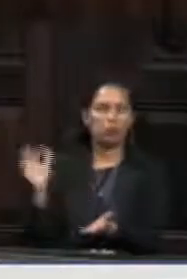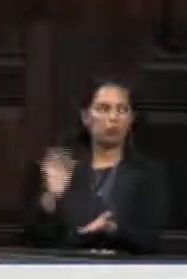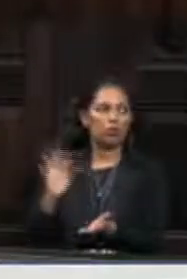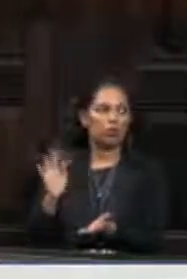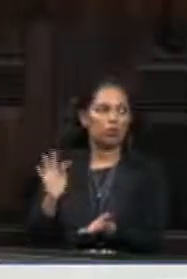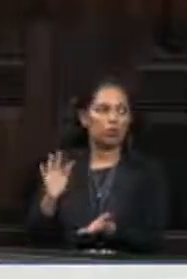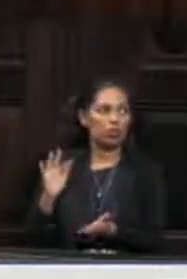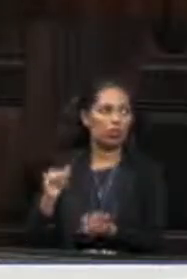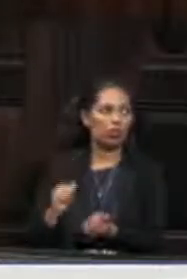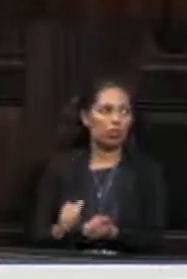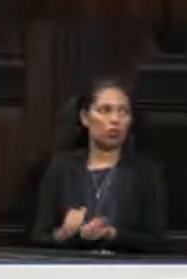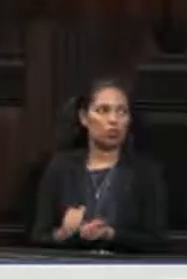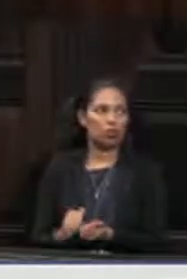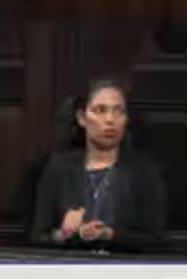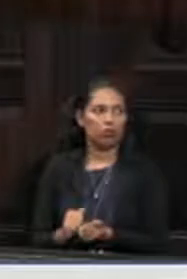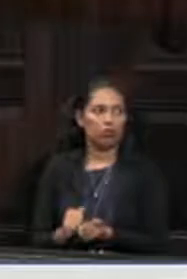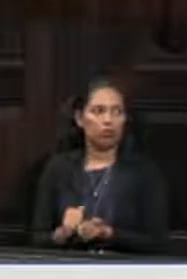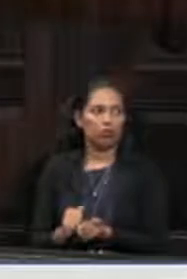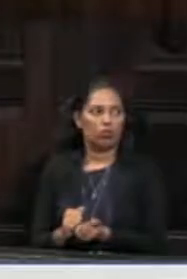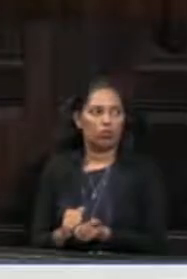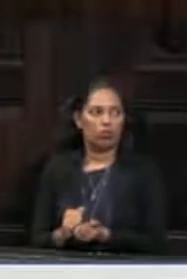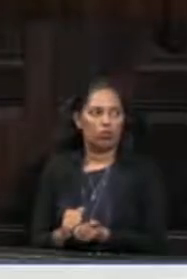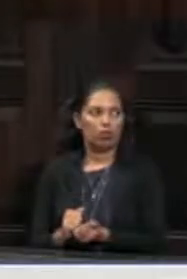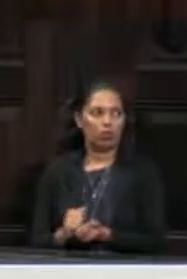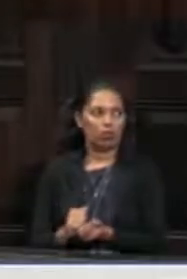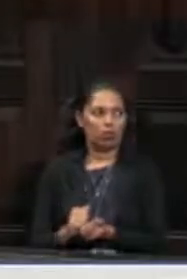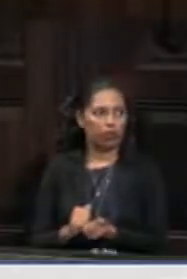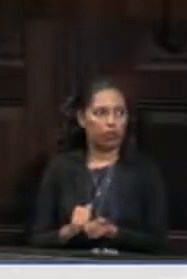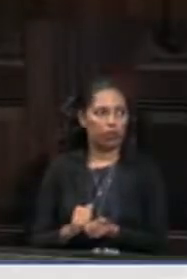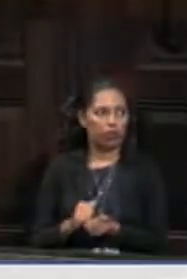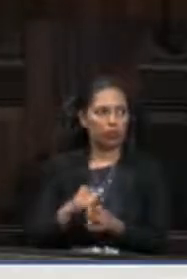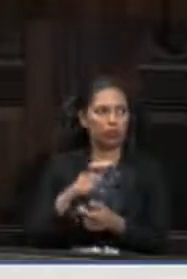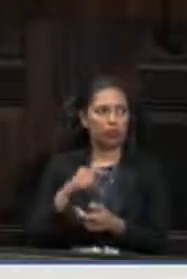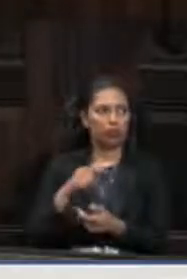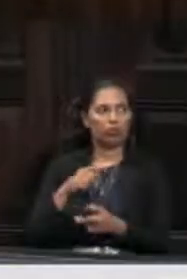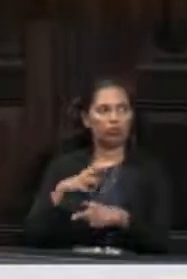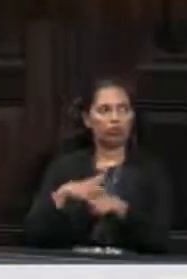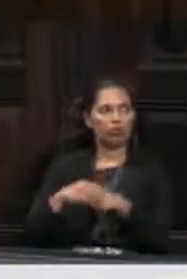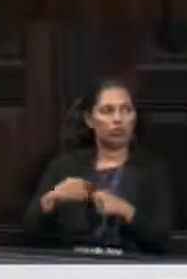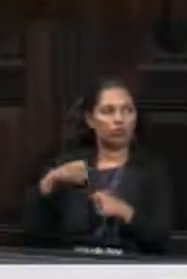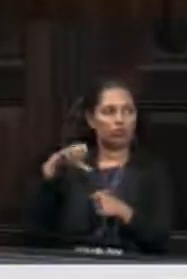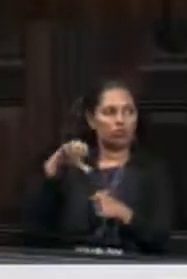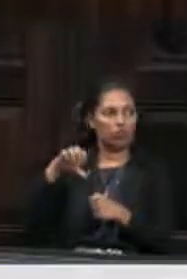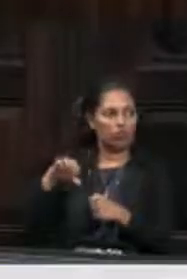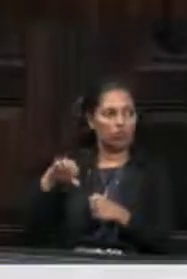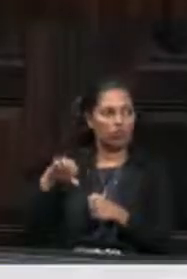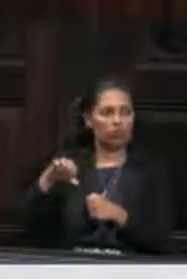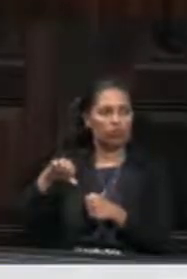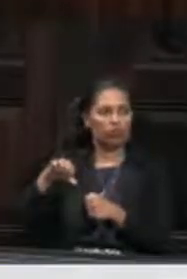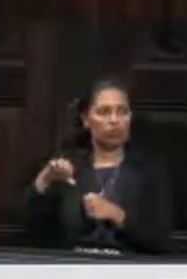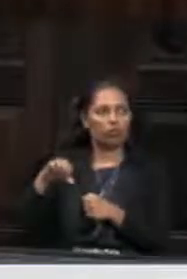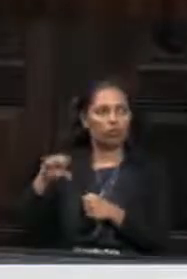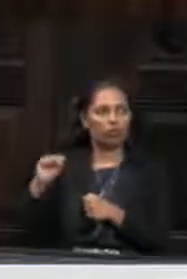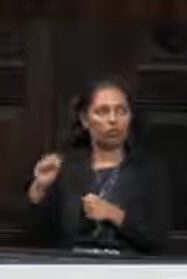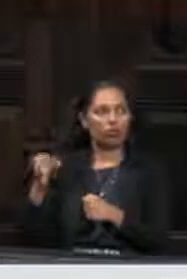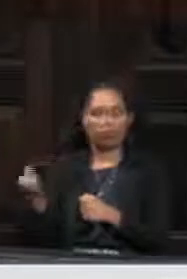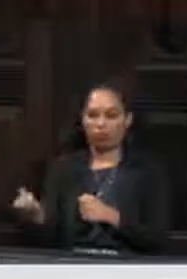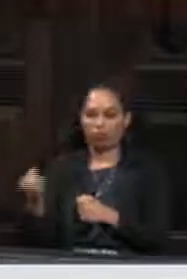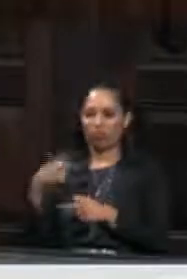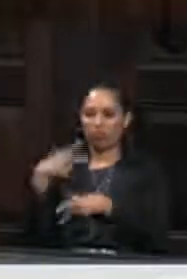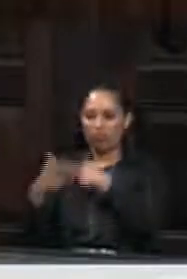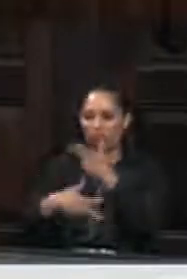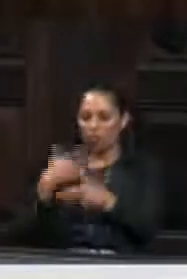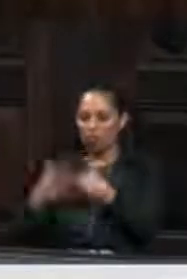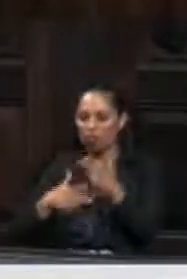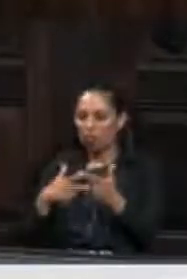ação direta de inconstitucionalidade por omissão ADO 26, que pretende igualar a homofobia